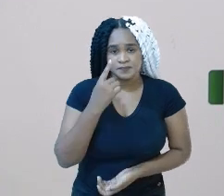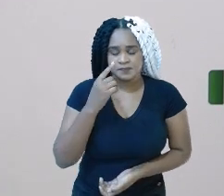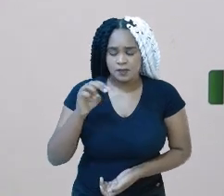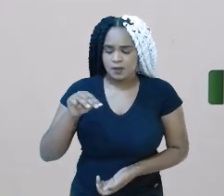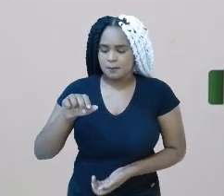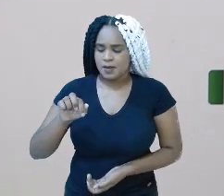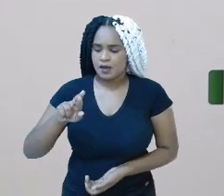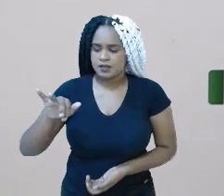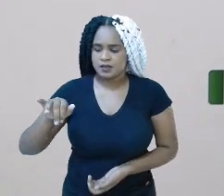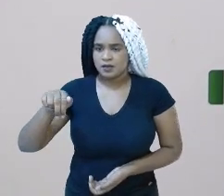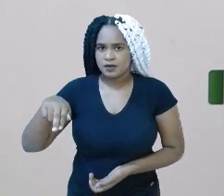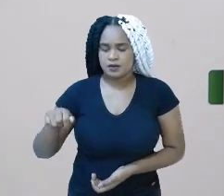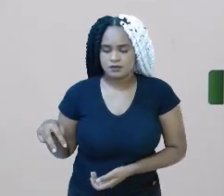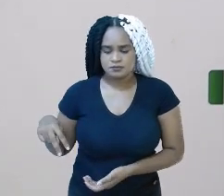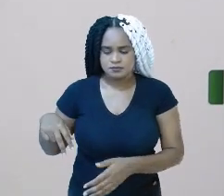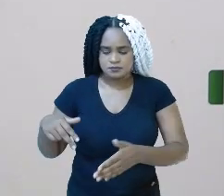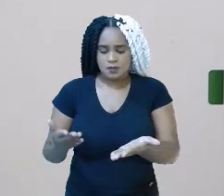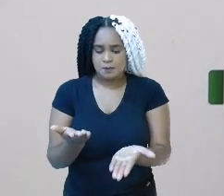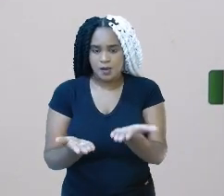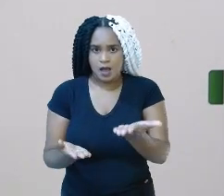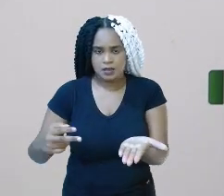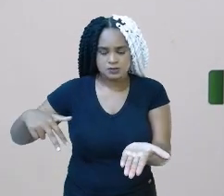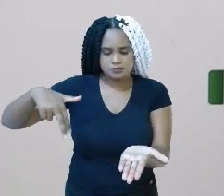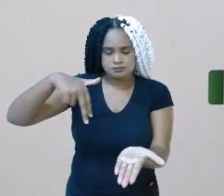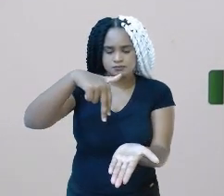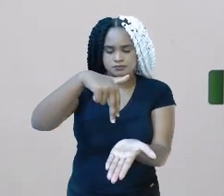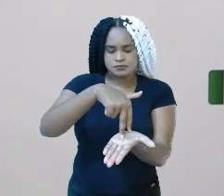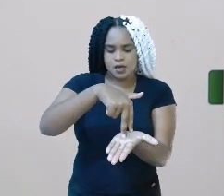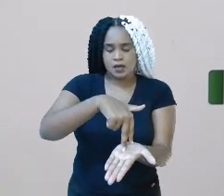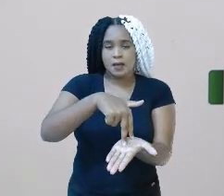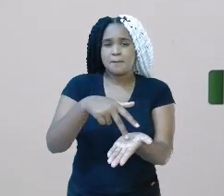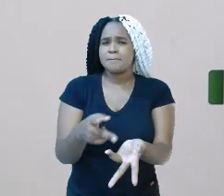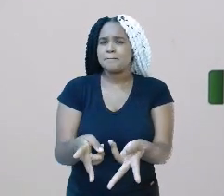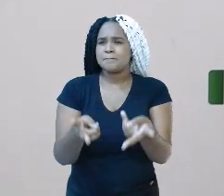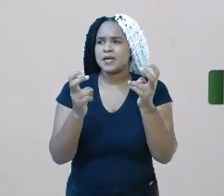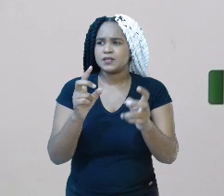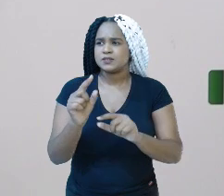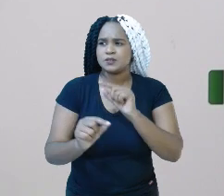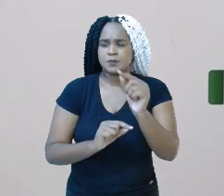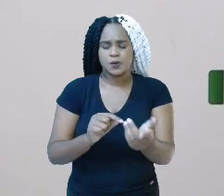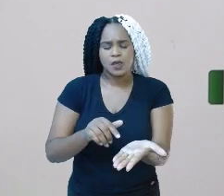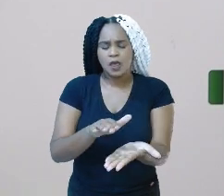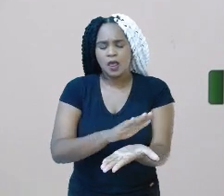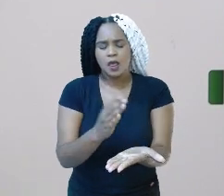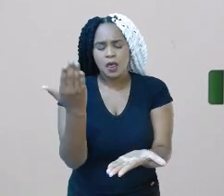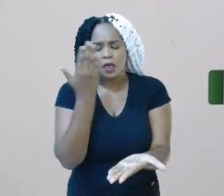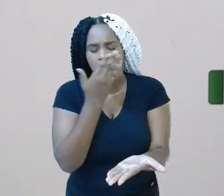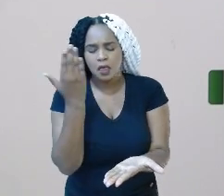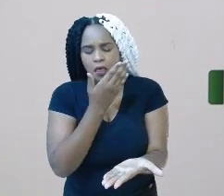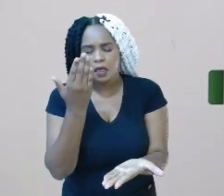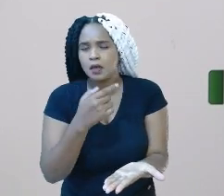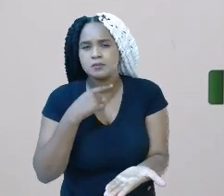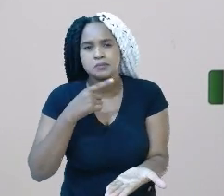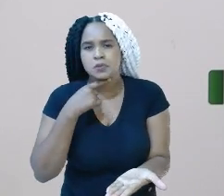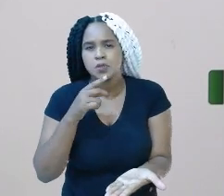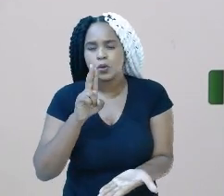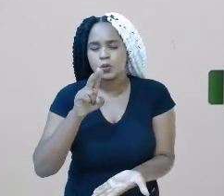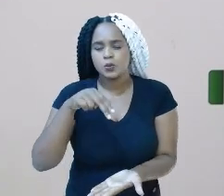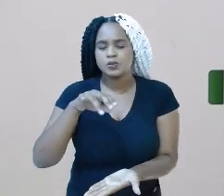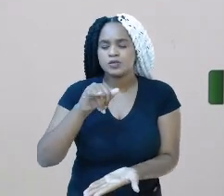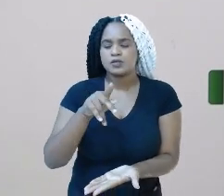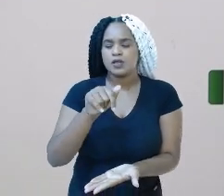Mariana foi se pesar e ao subir na balança percebeu que havia uma mancha no visor que não a deixava ver a unidade de